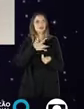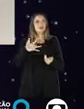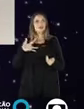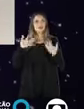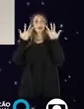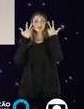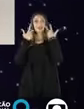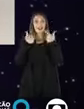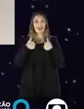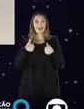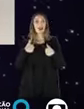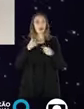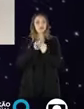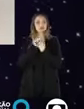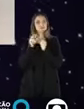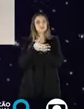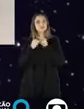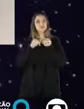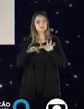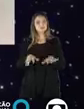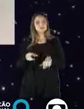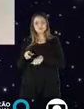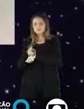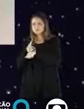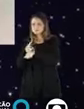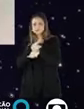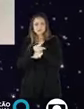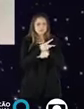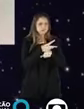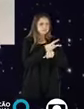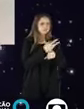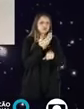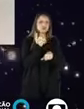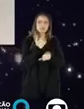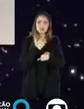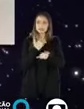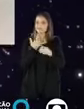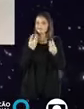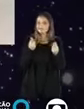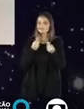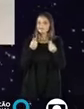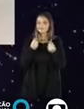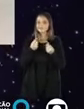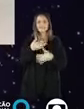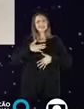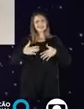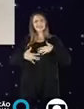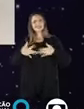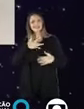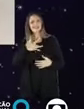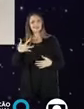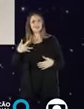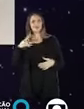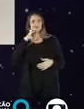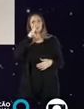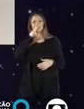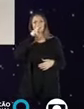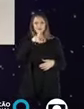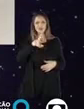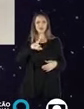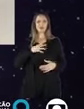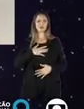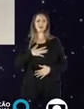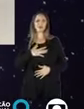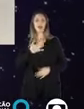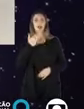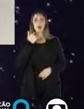pandemia trouxe. Você buscar no alimento a sua imunidade, a sua resistência, o seu fortalecimento, que às vezes a gente esquece. A gente